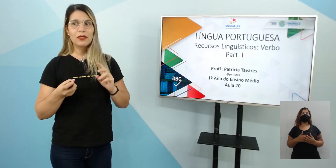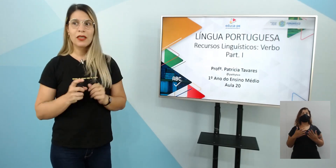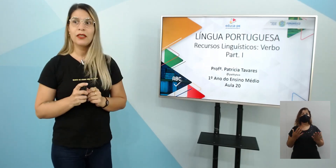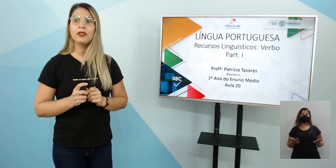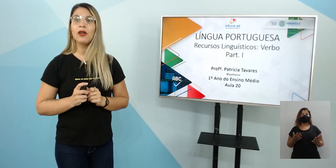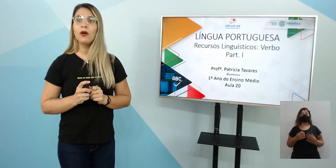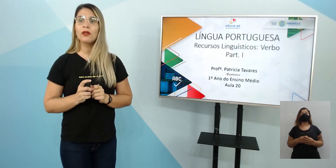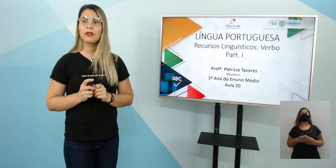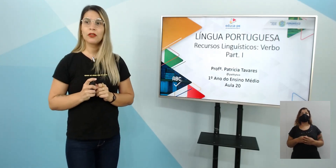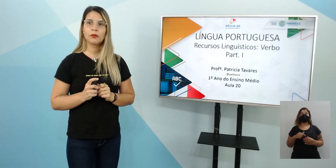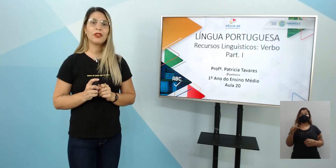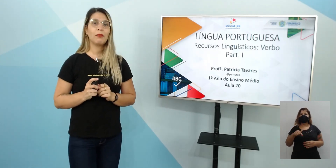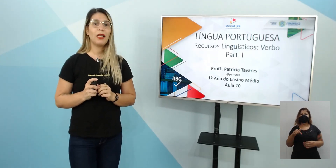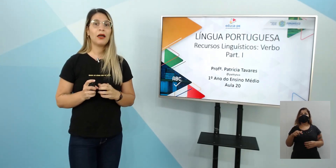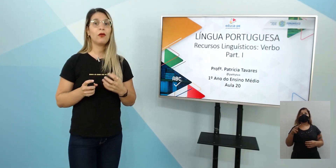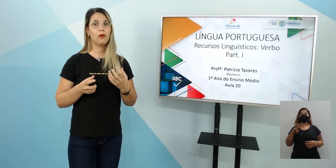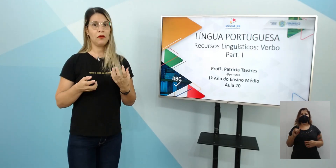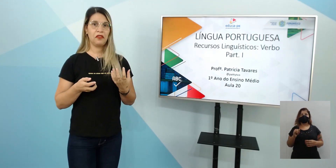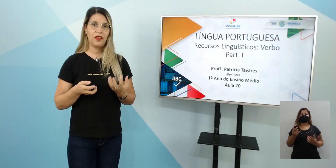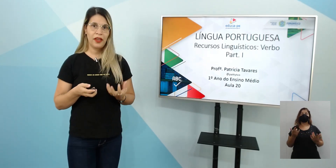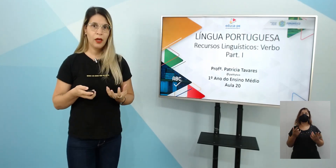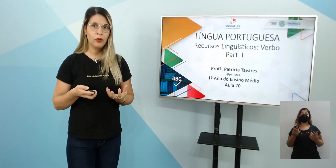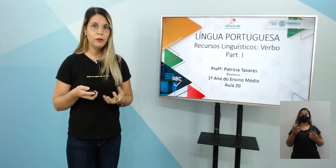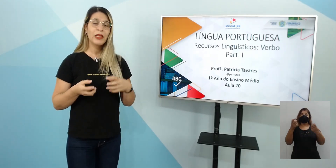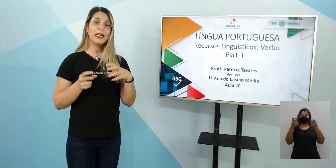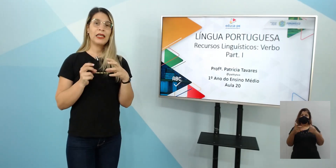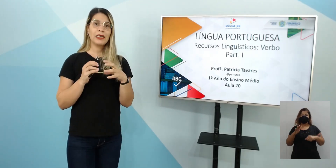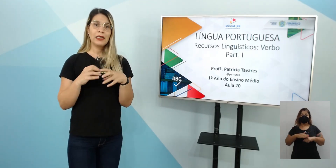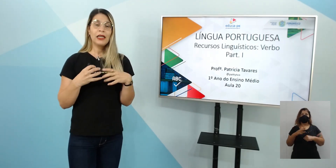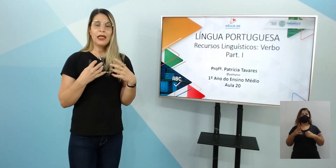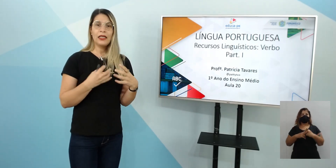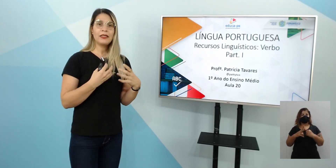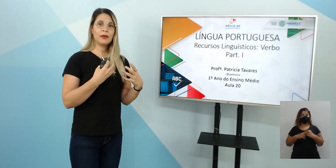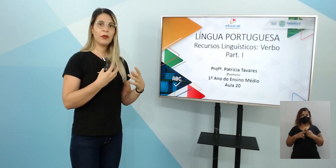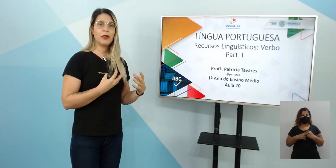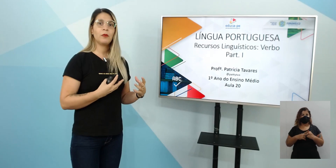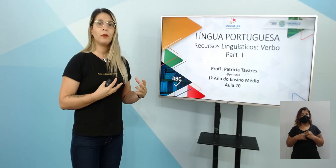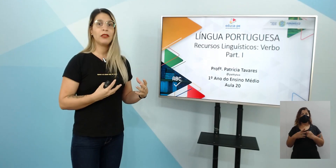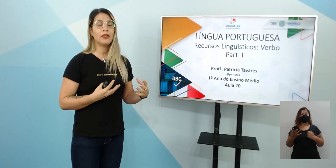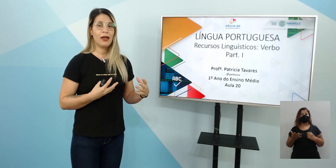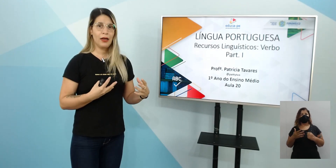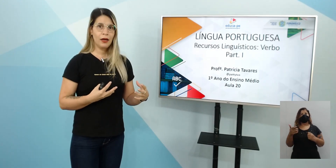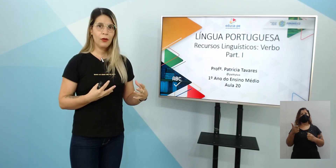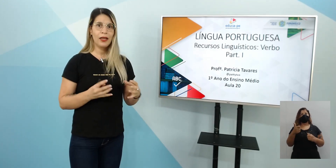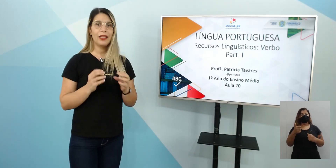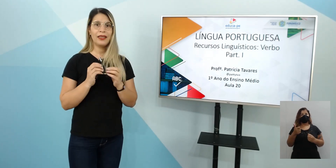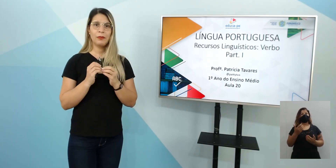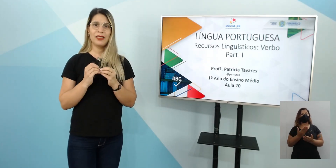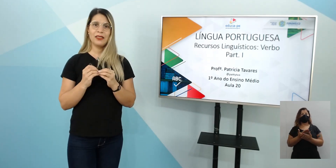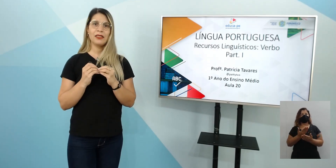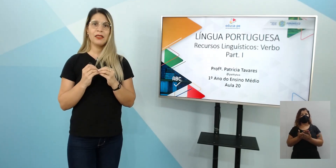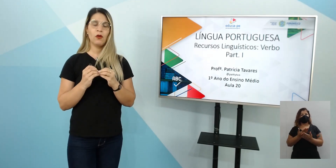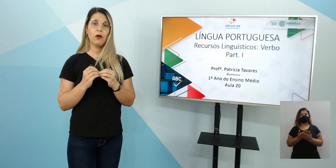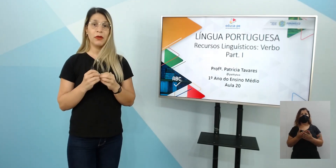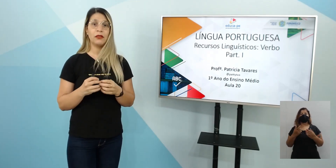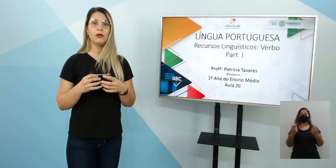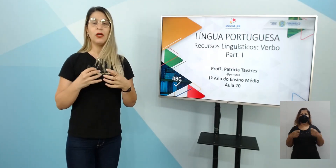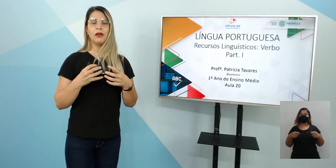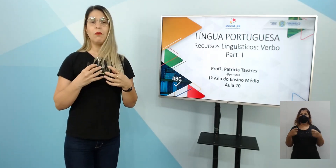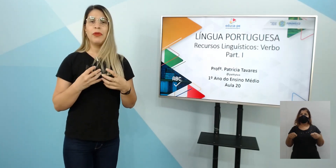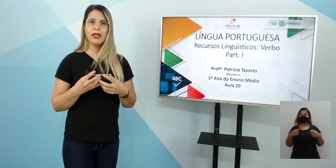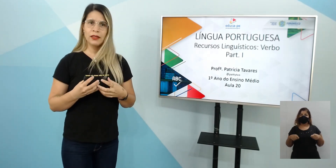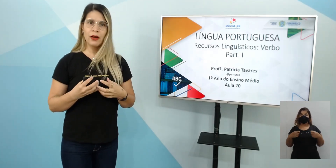para vocês, hoje nós vamos trabalhar com verbo e aí esse primeiro momento da aula, ele precisa ser um